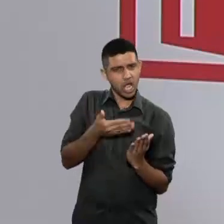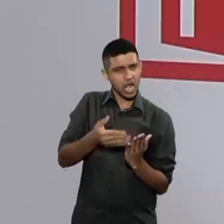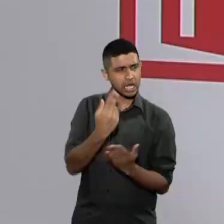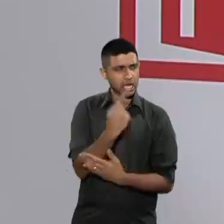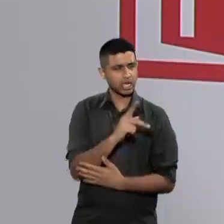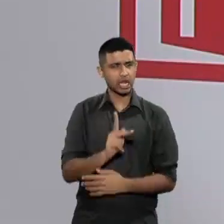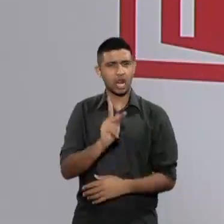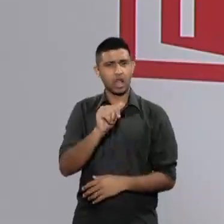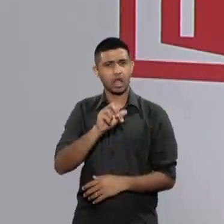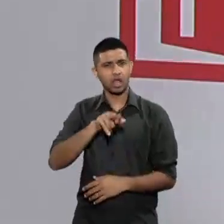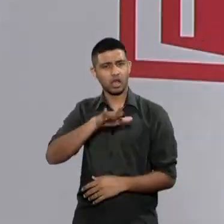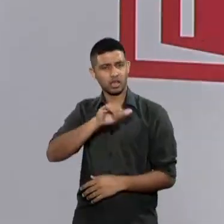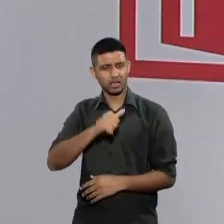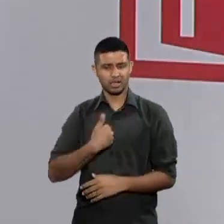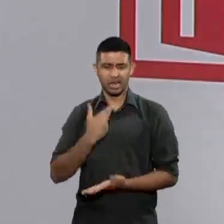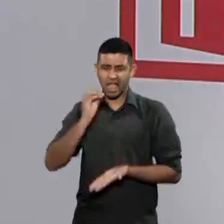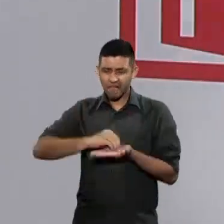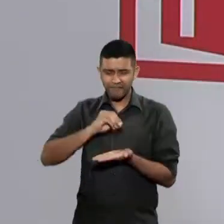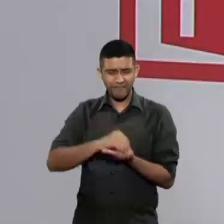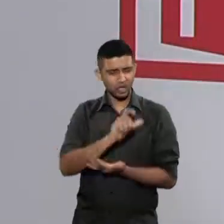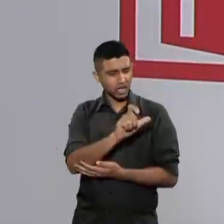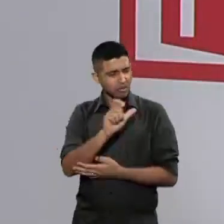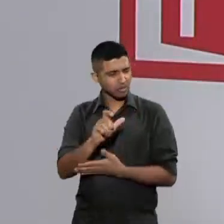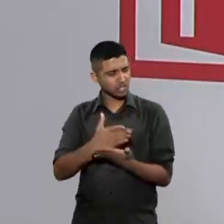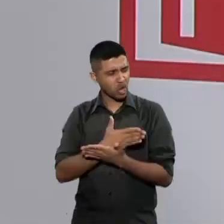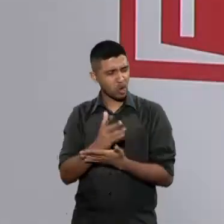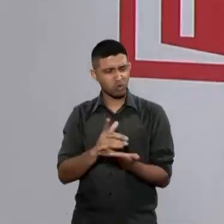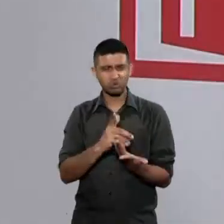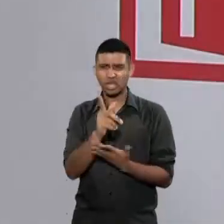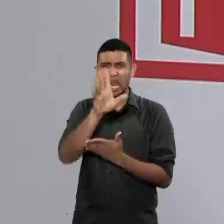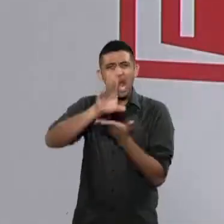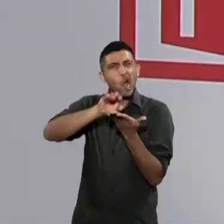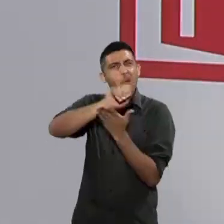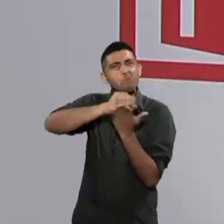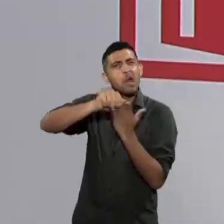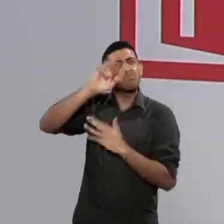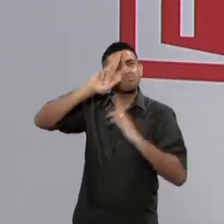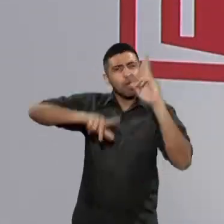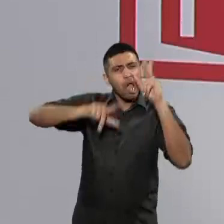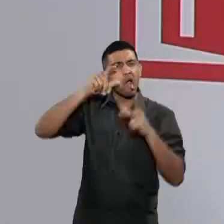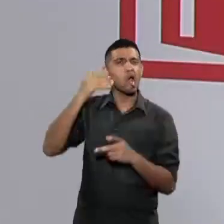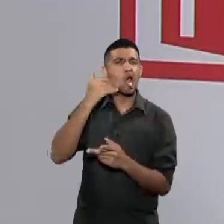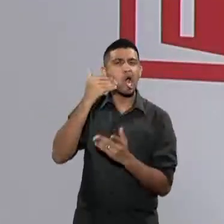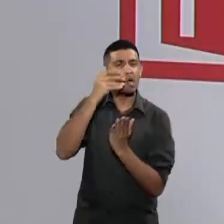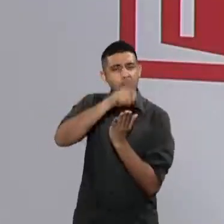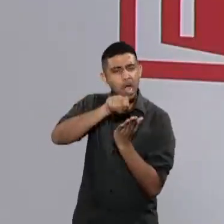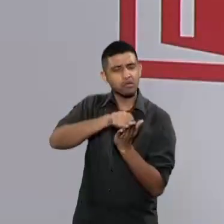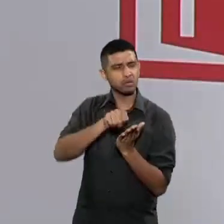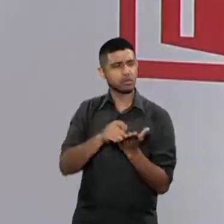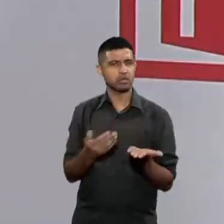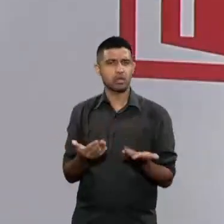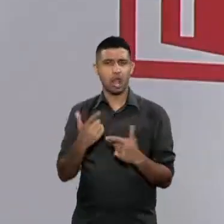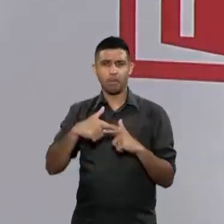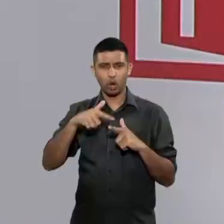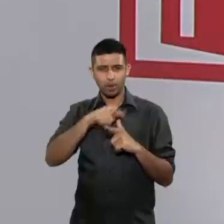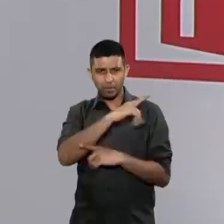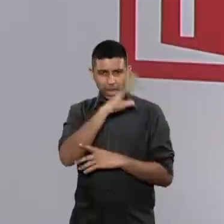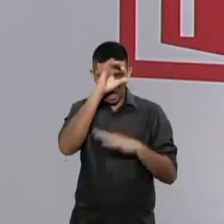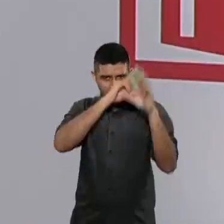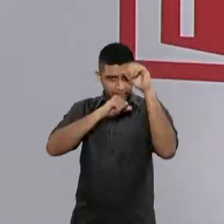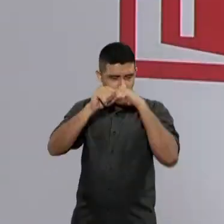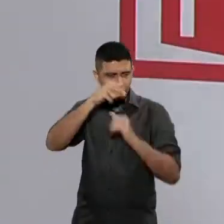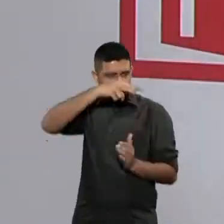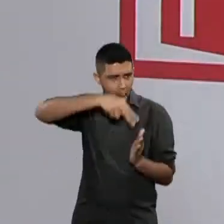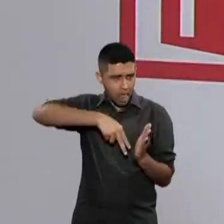Karina falta de palavras. Ela pulava a palavra quando copiava. Enfim, não teve problema para